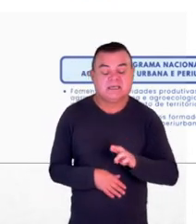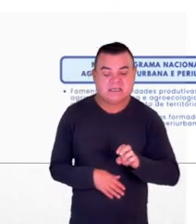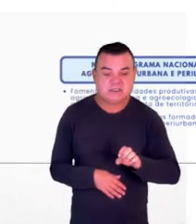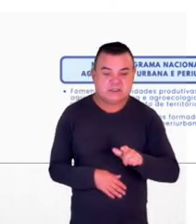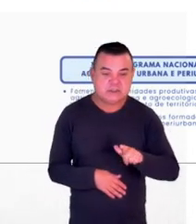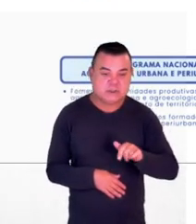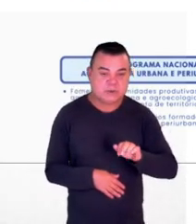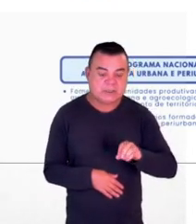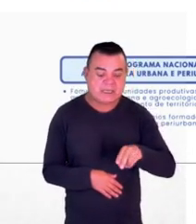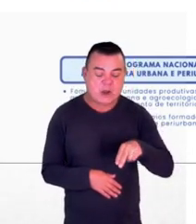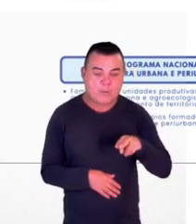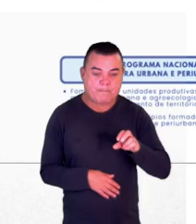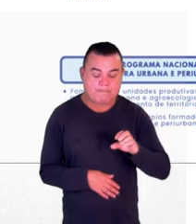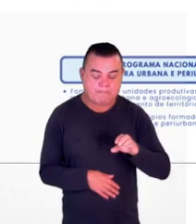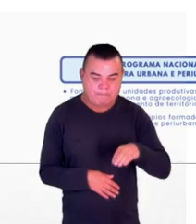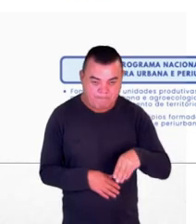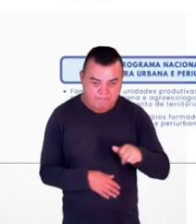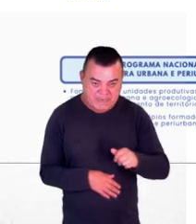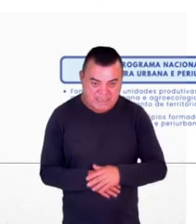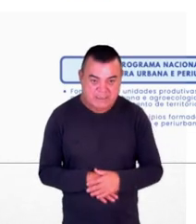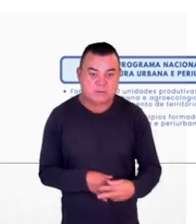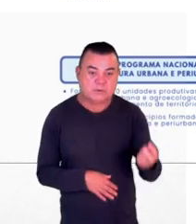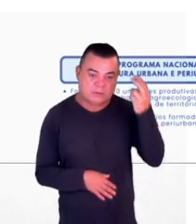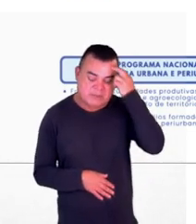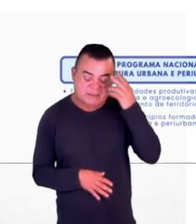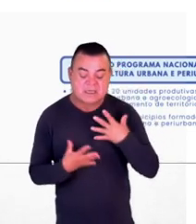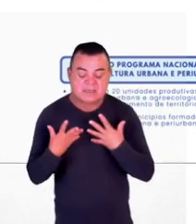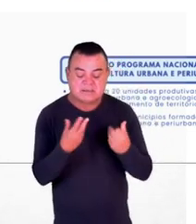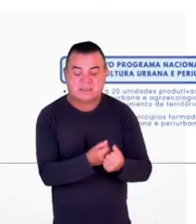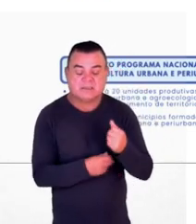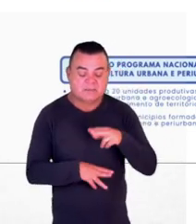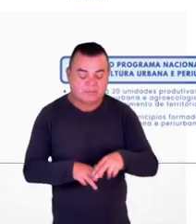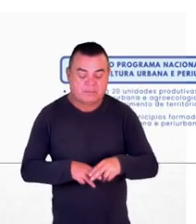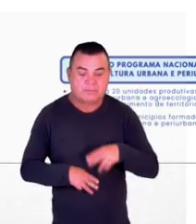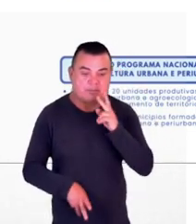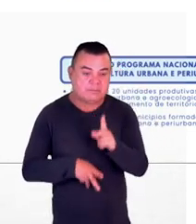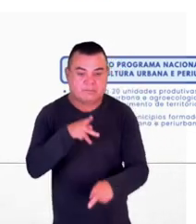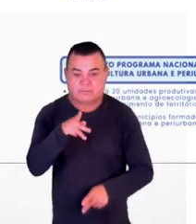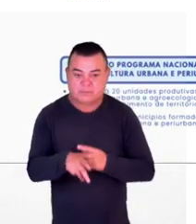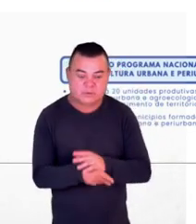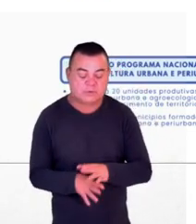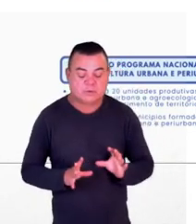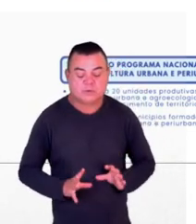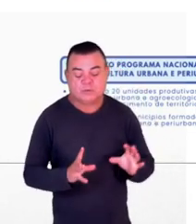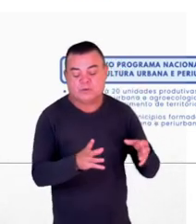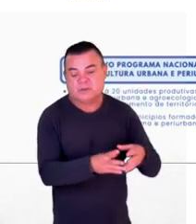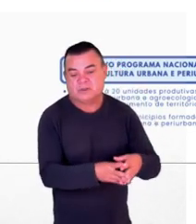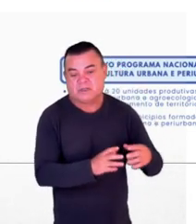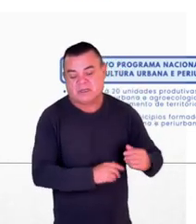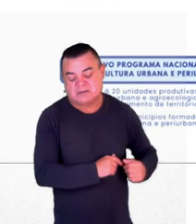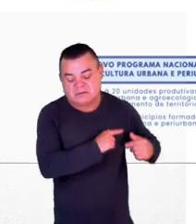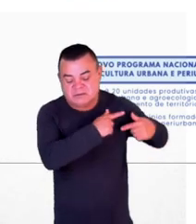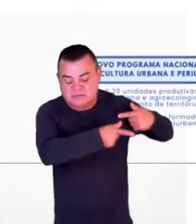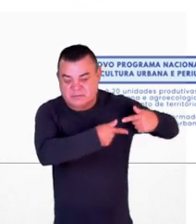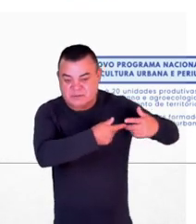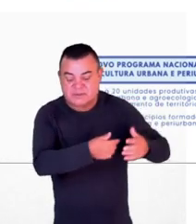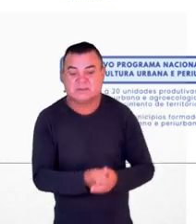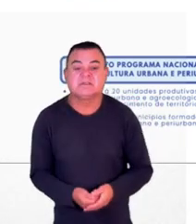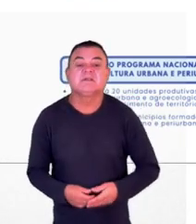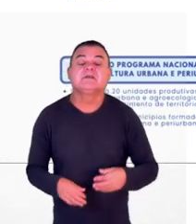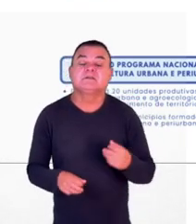tradicionalmente aceita pelas populações e eh e comunidades tradicionais que produzem eh